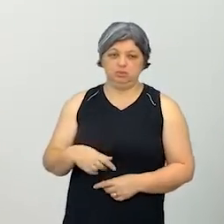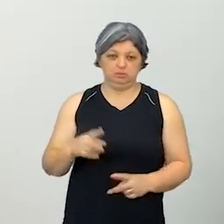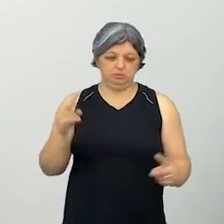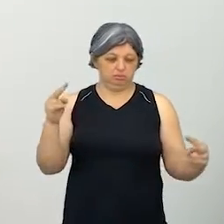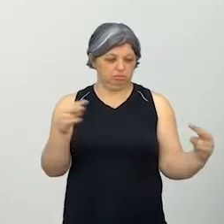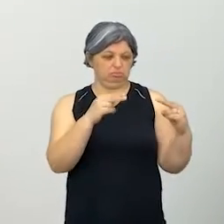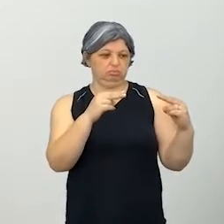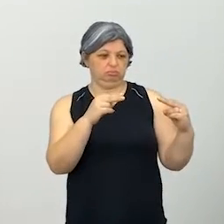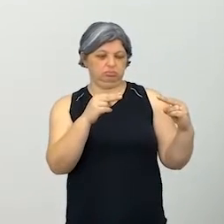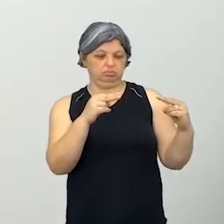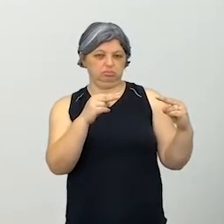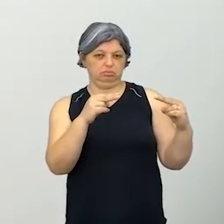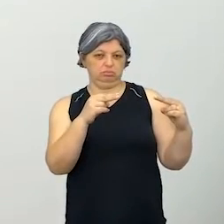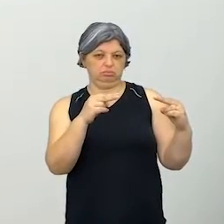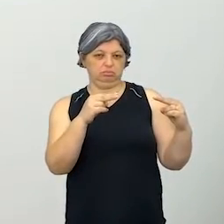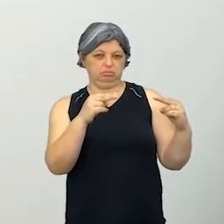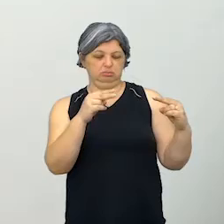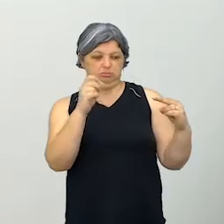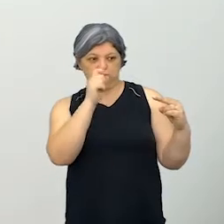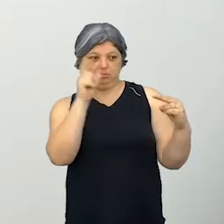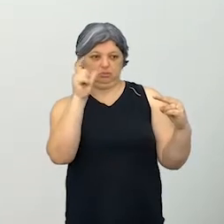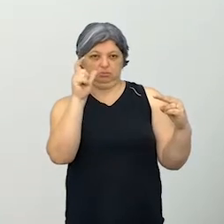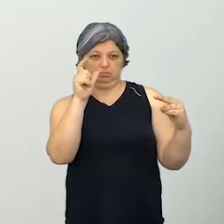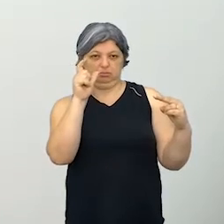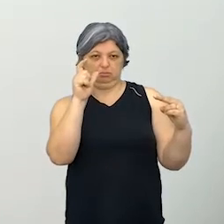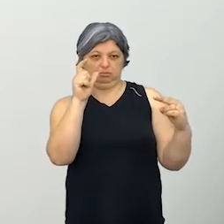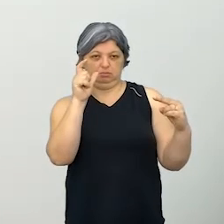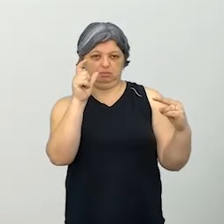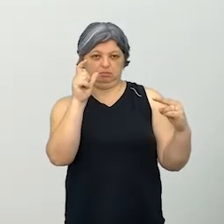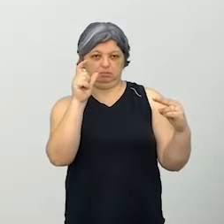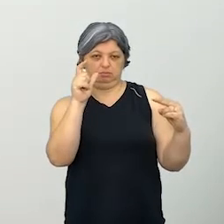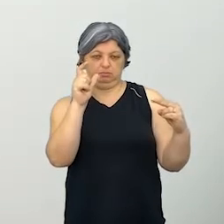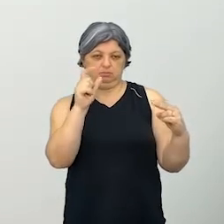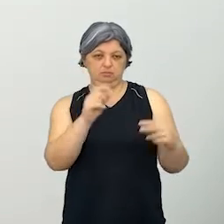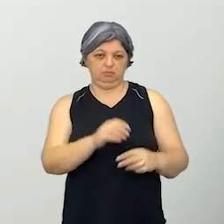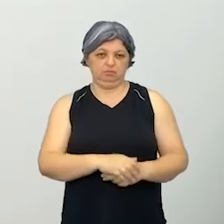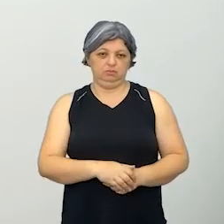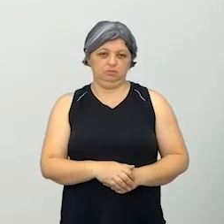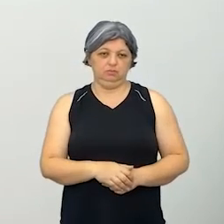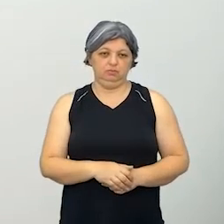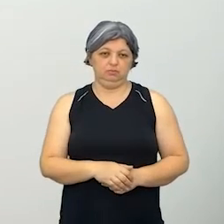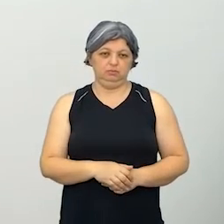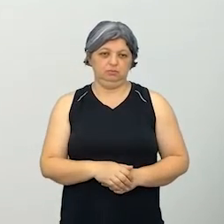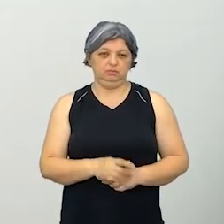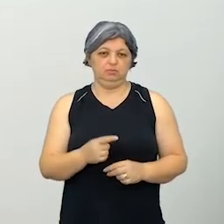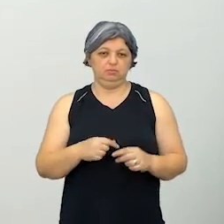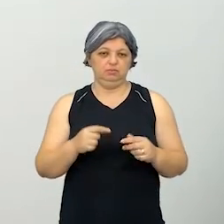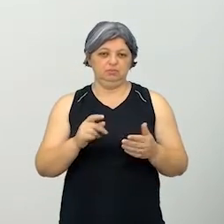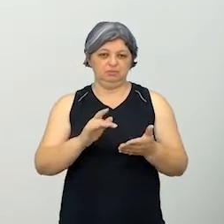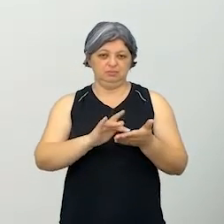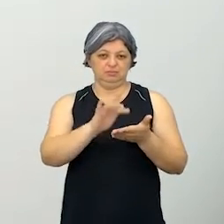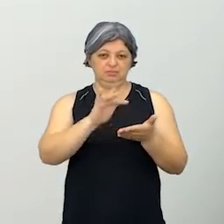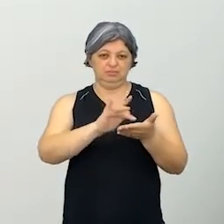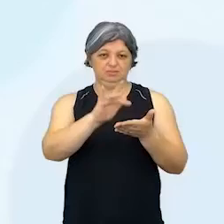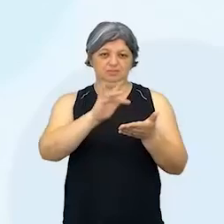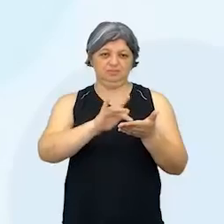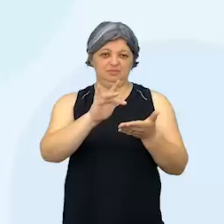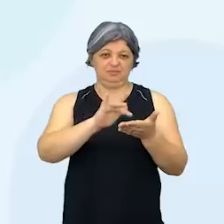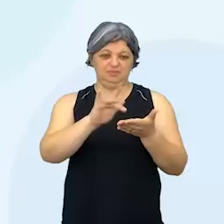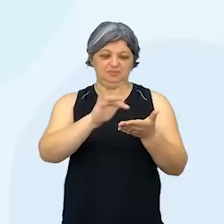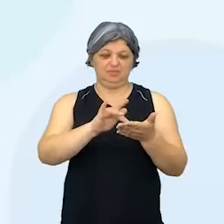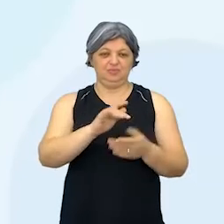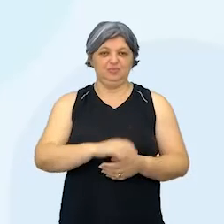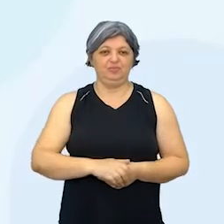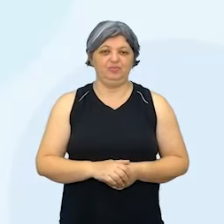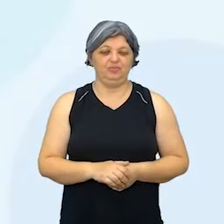os olhos, um para o outro. Espera só um pouquinho que aqui a minha história está querendo ir embora. Os